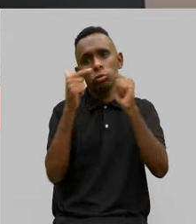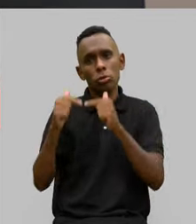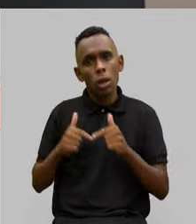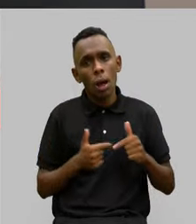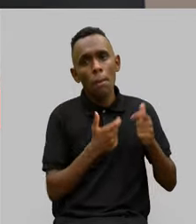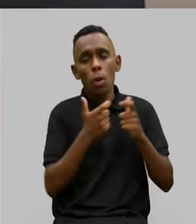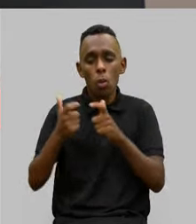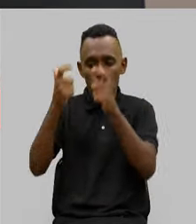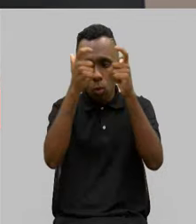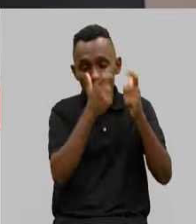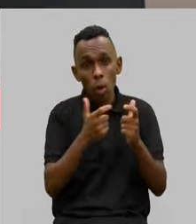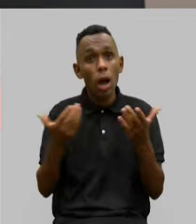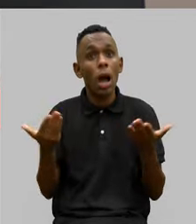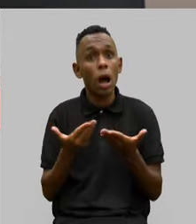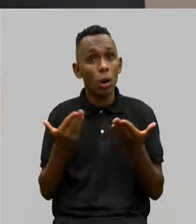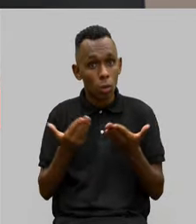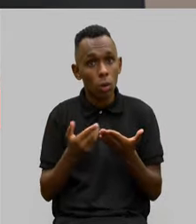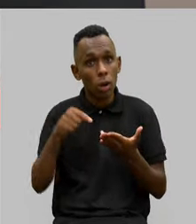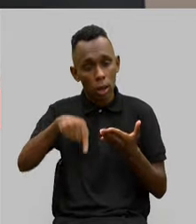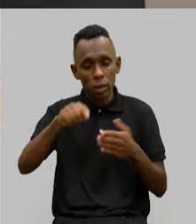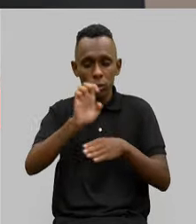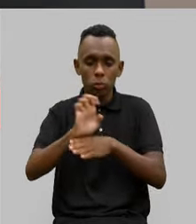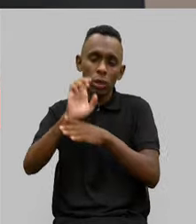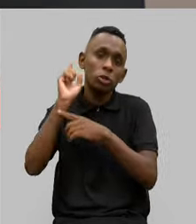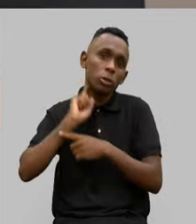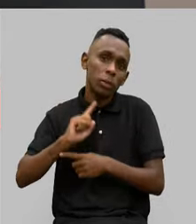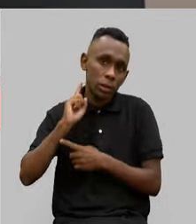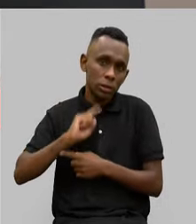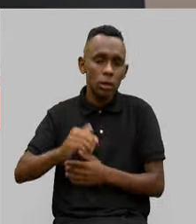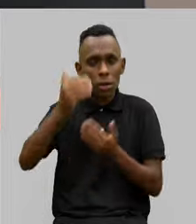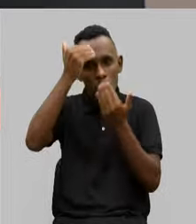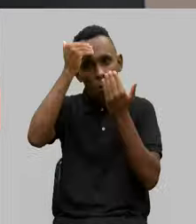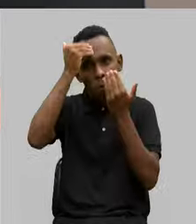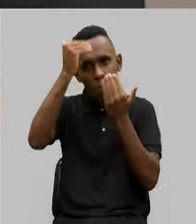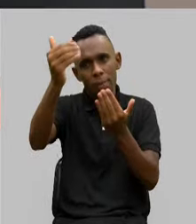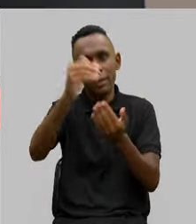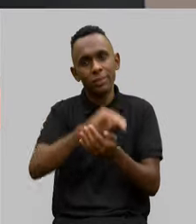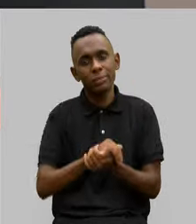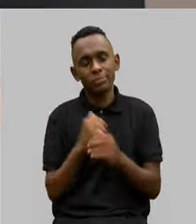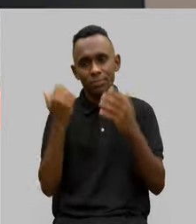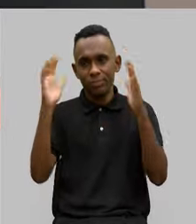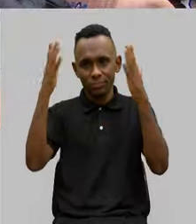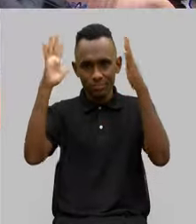chega agora em Minas Gerais muito obrigada